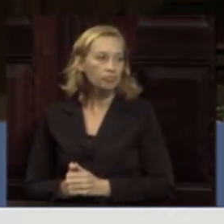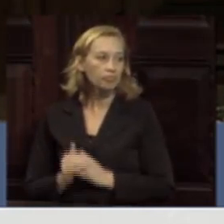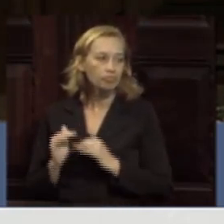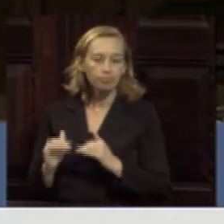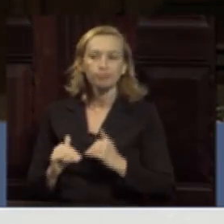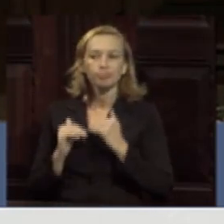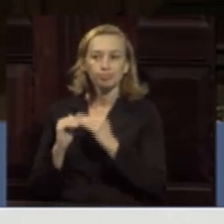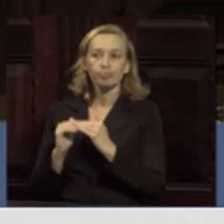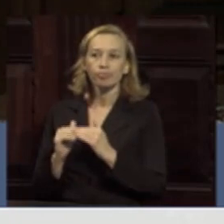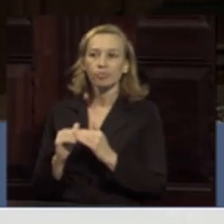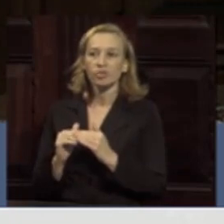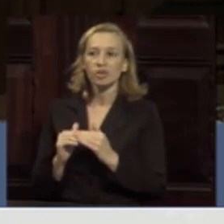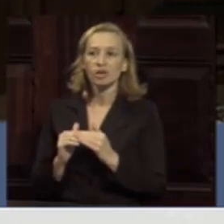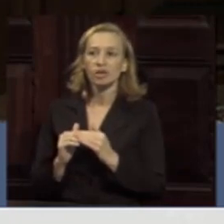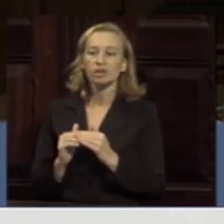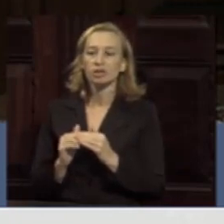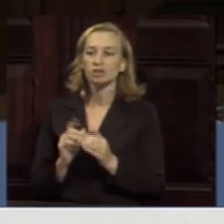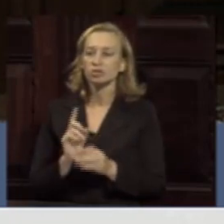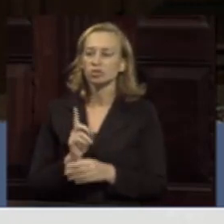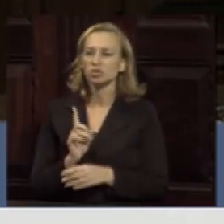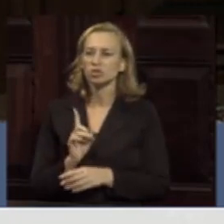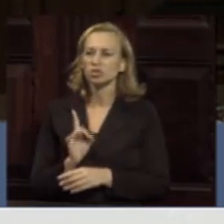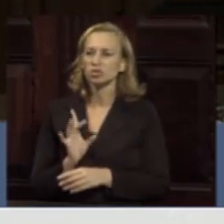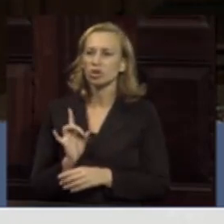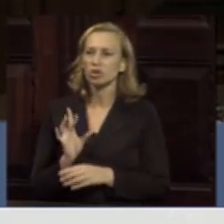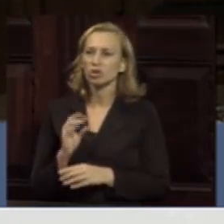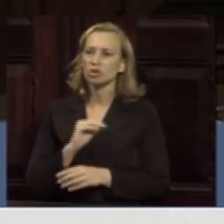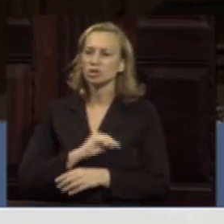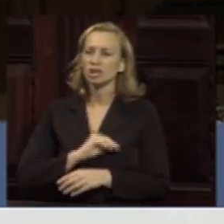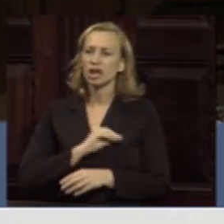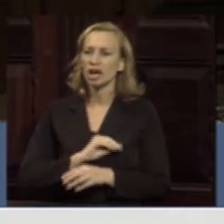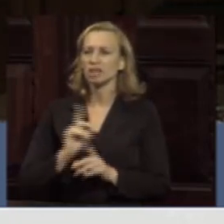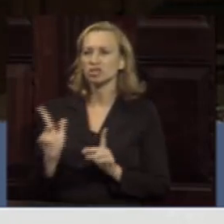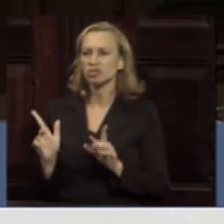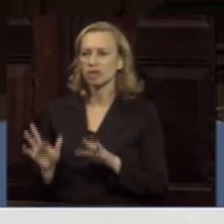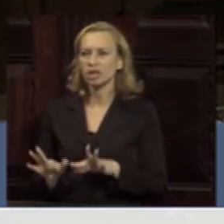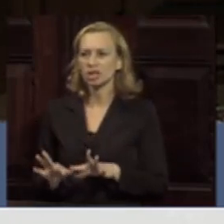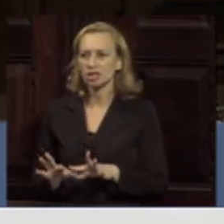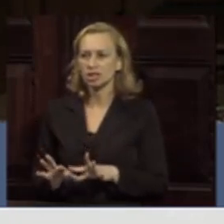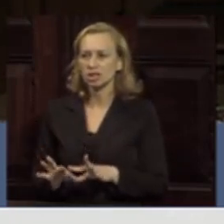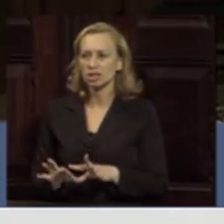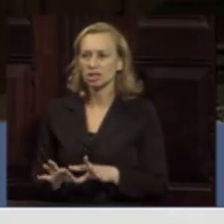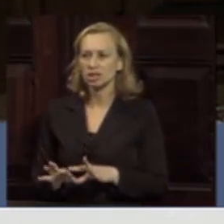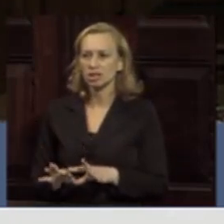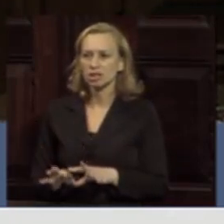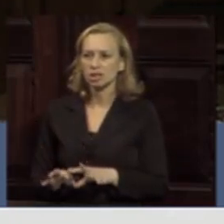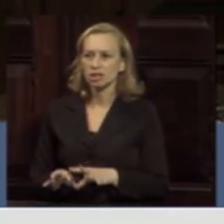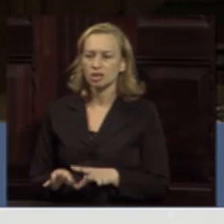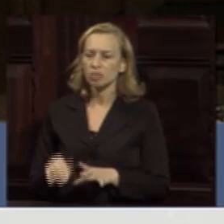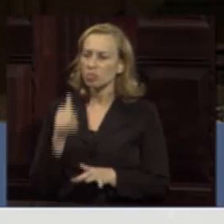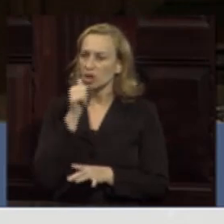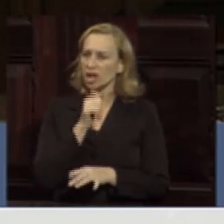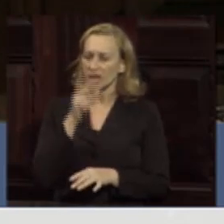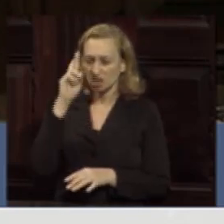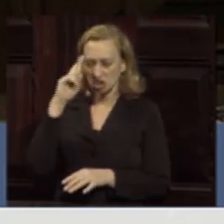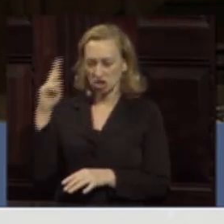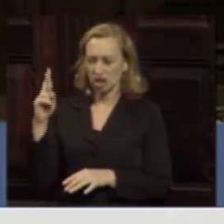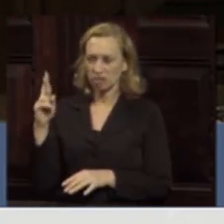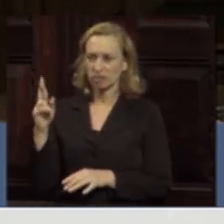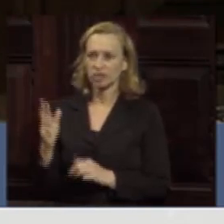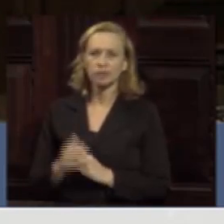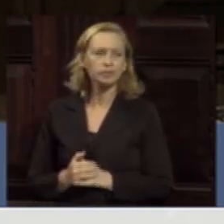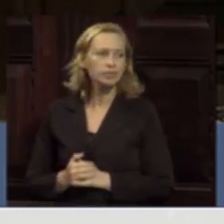não apenas a diferença salarial, não apenas a escassez de mulheres em cargos de comando, de direção ou de